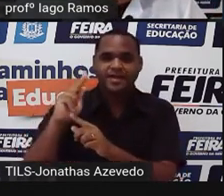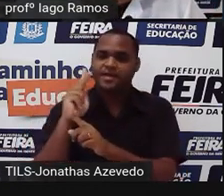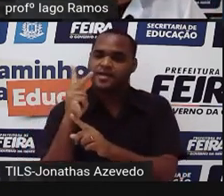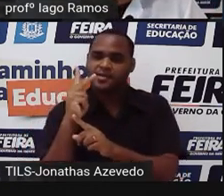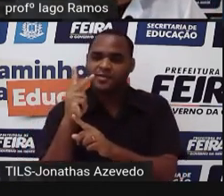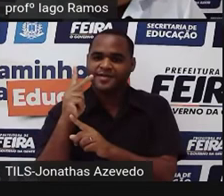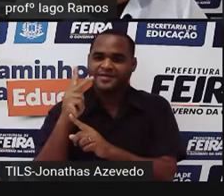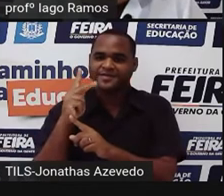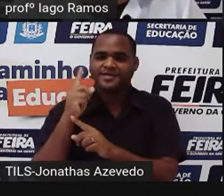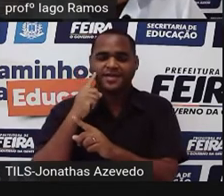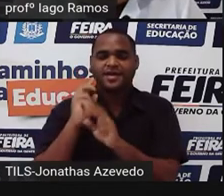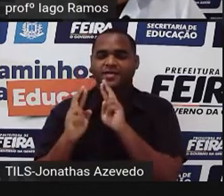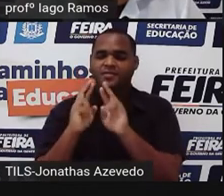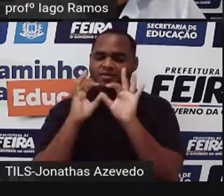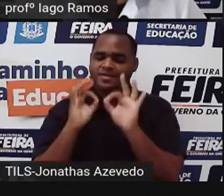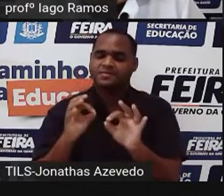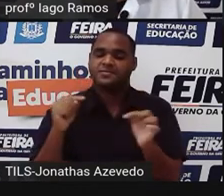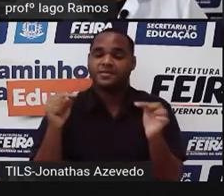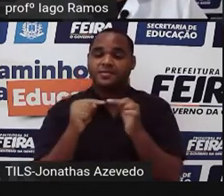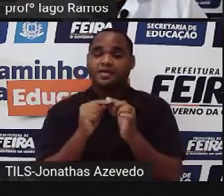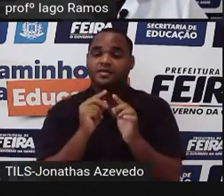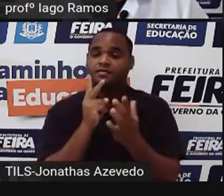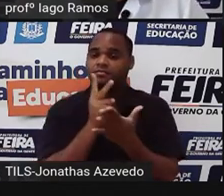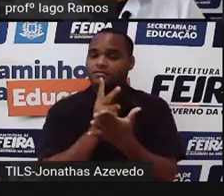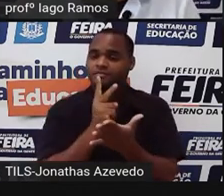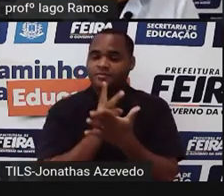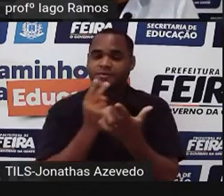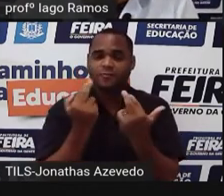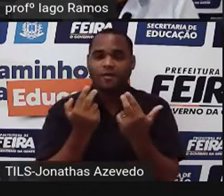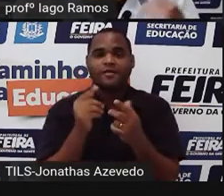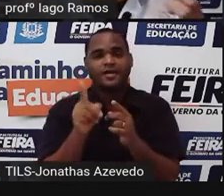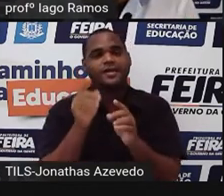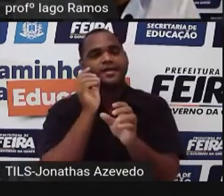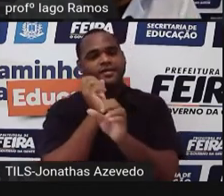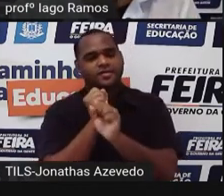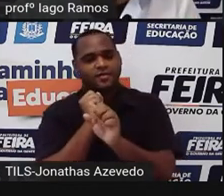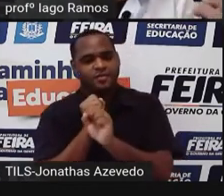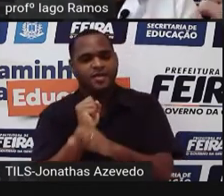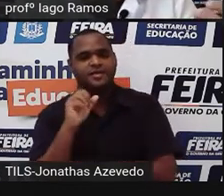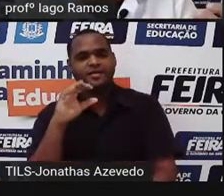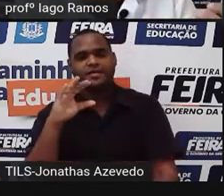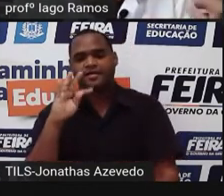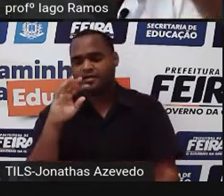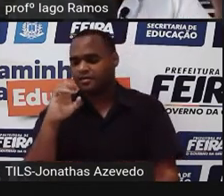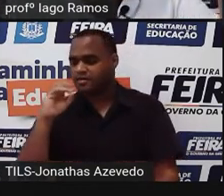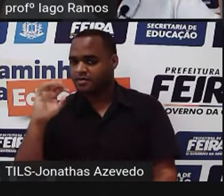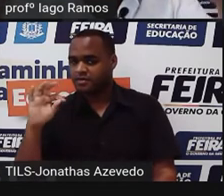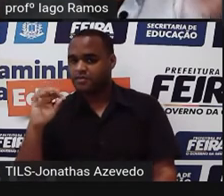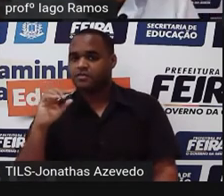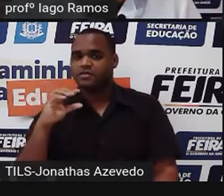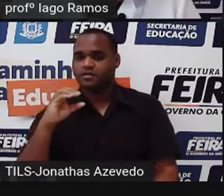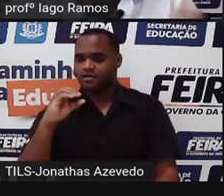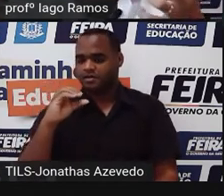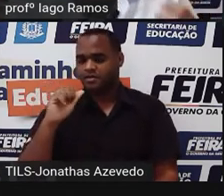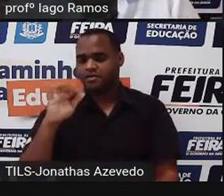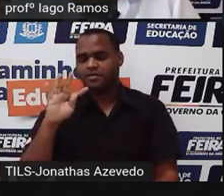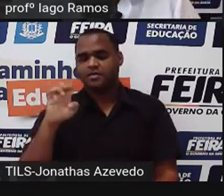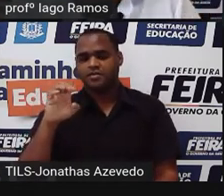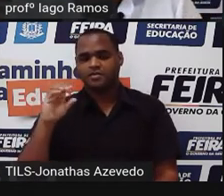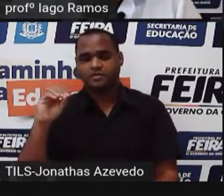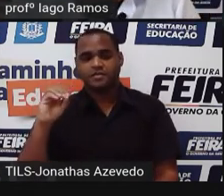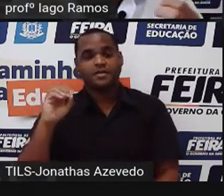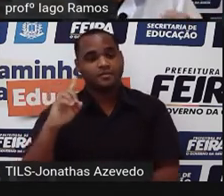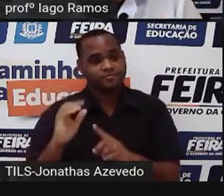esse resultado sempre vai ser igual à soma dos catetos elevado a 2. Sempre em